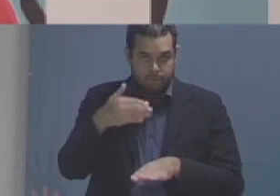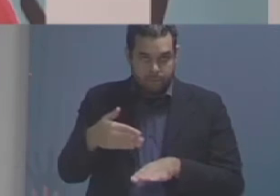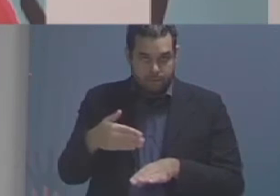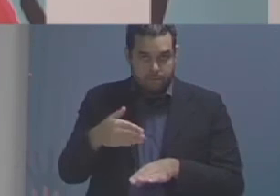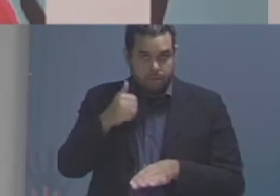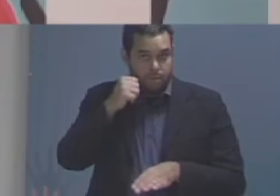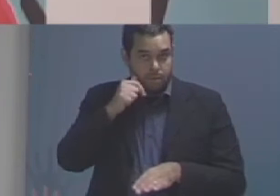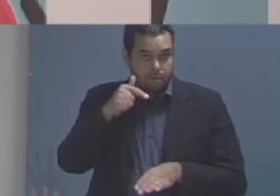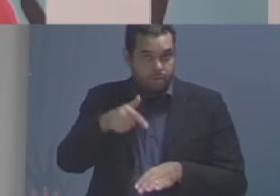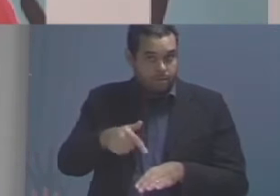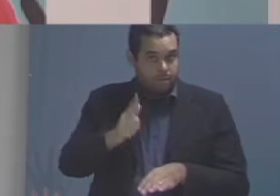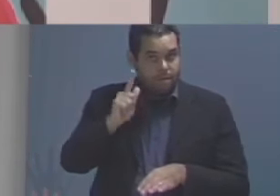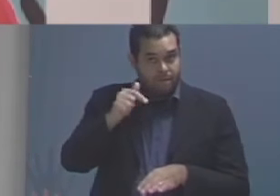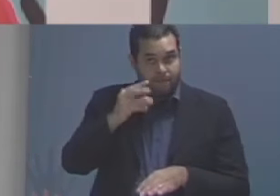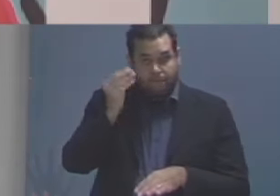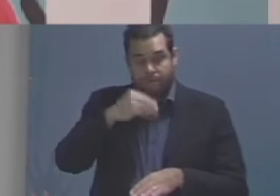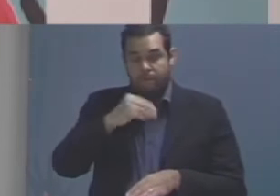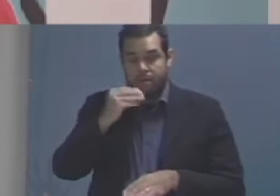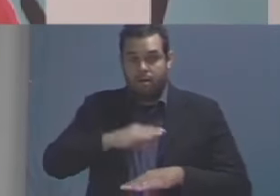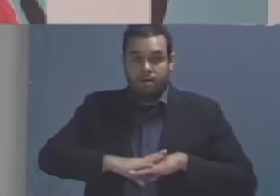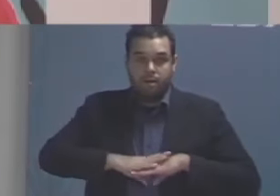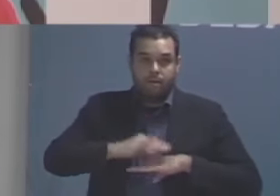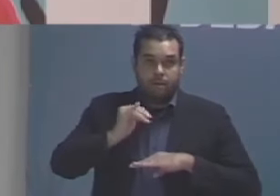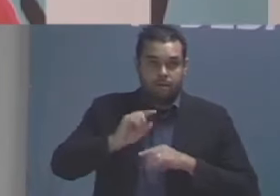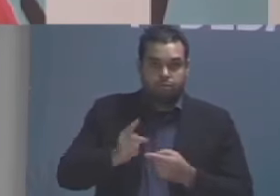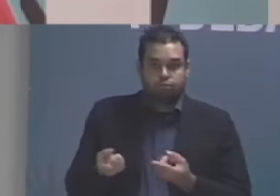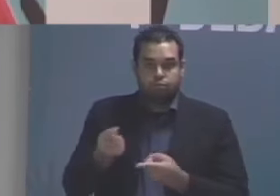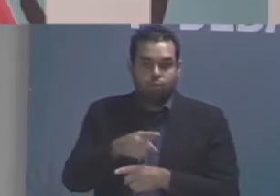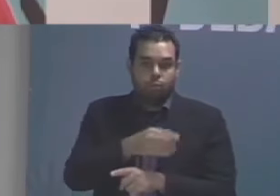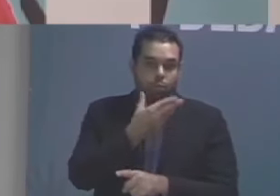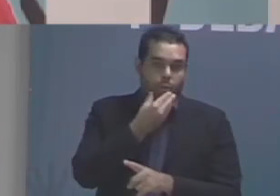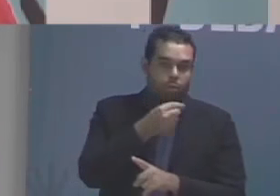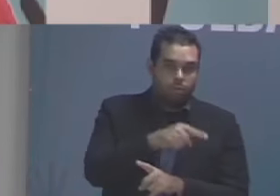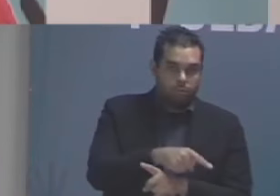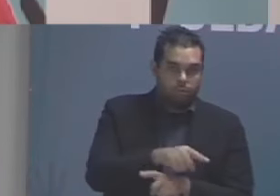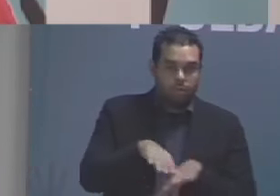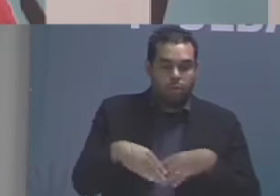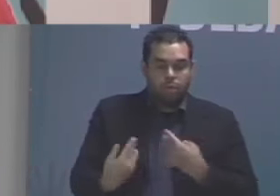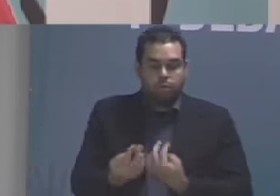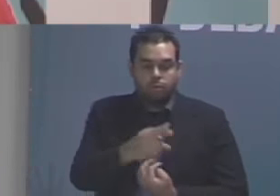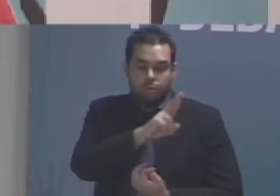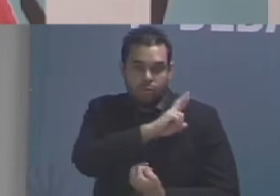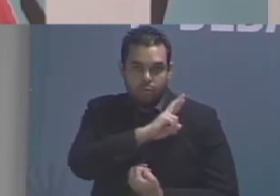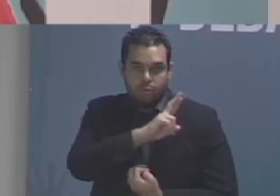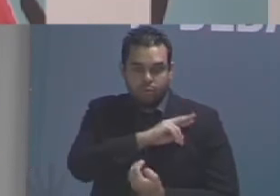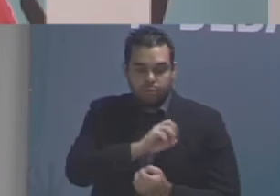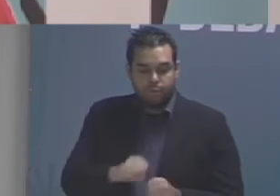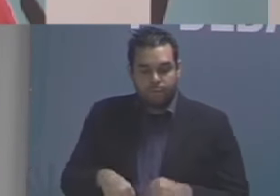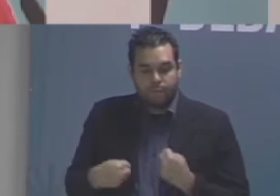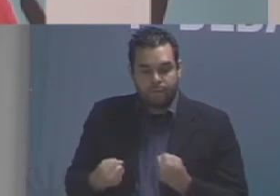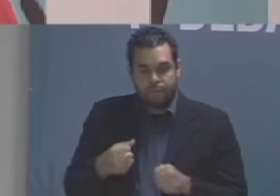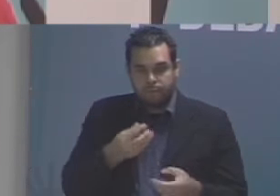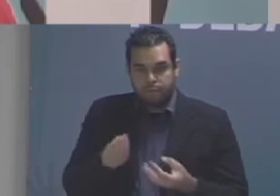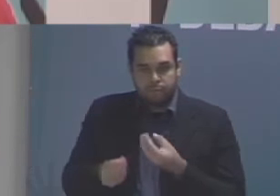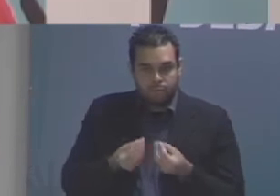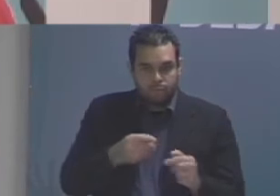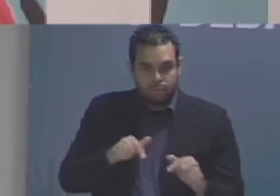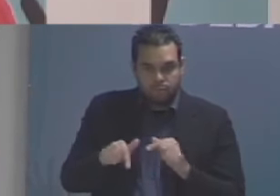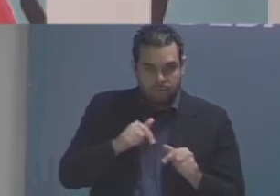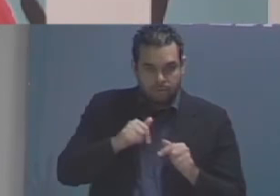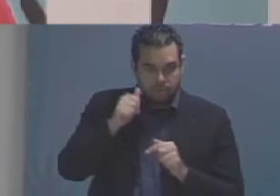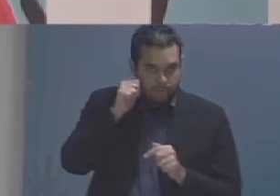das mulheres é mais precarizada que a dos homens. Qual o seu compromisso na defesa das condições de trabalho